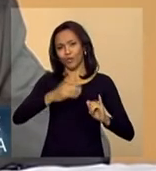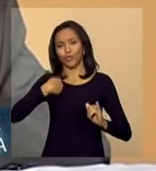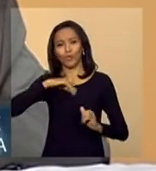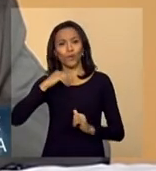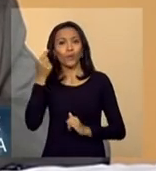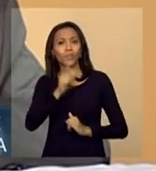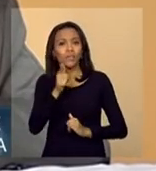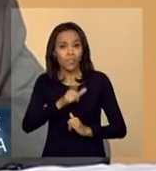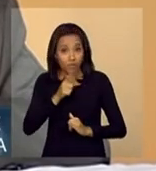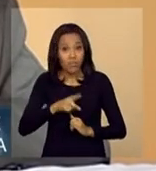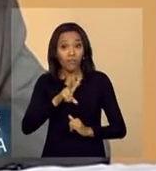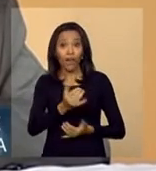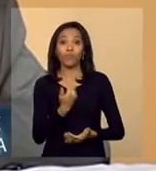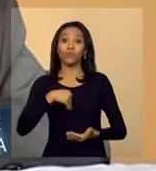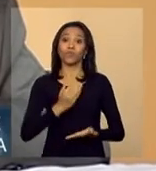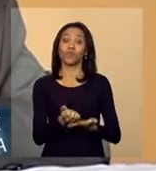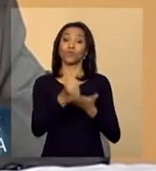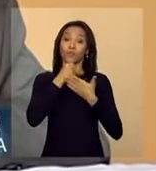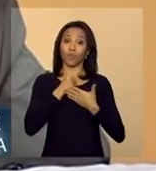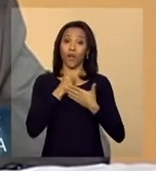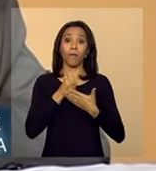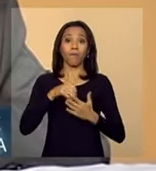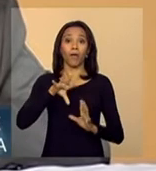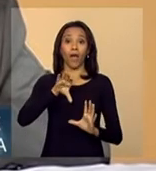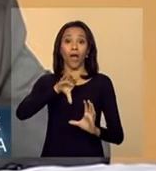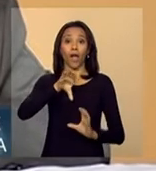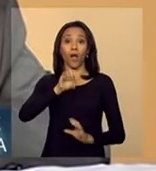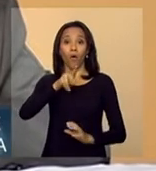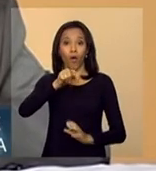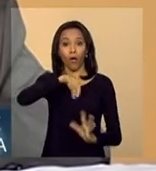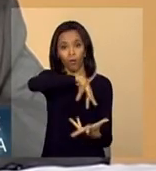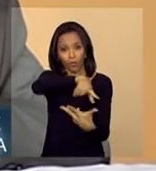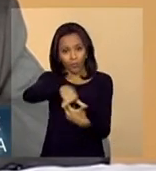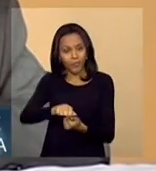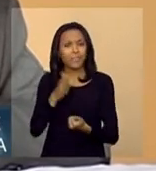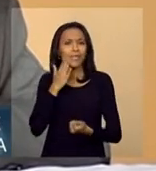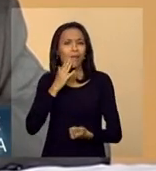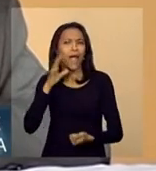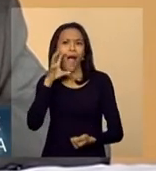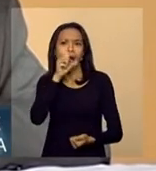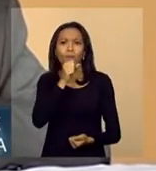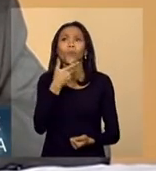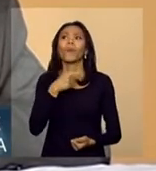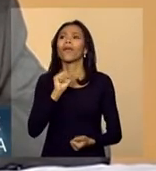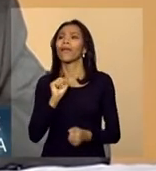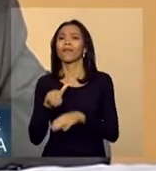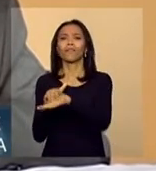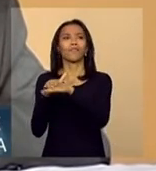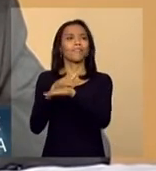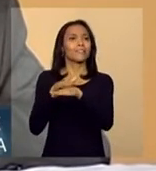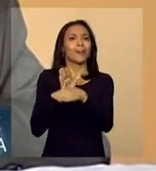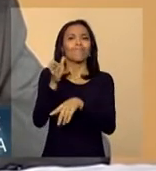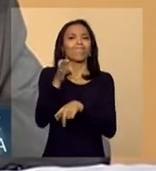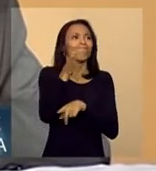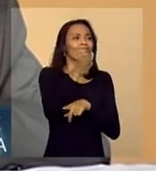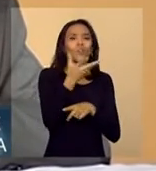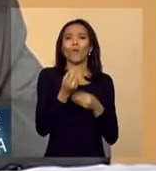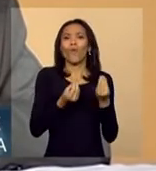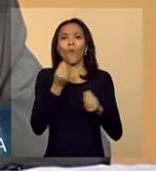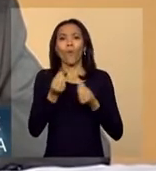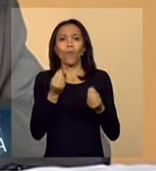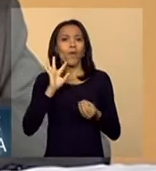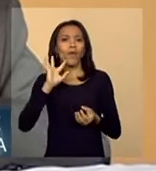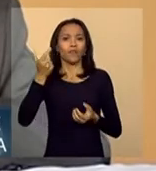para as demais cidades, a gente ter uma maior facilidade e já saber ir mais rápido, então, com quem falar e como falar